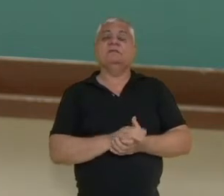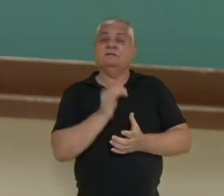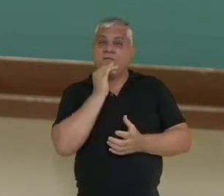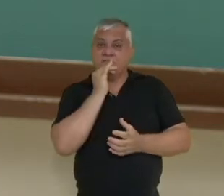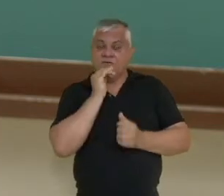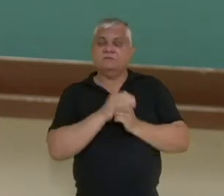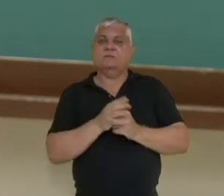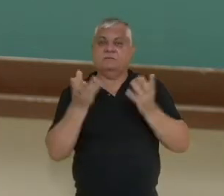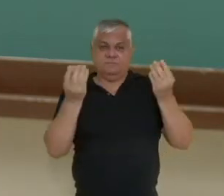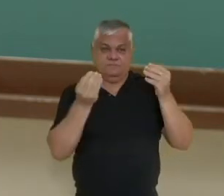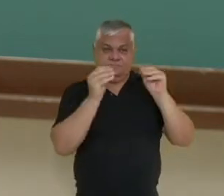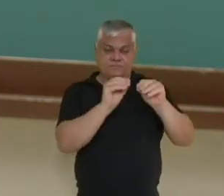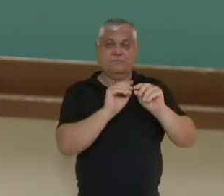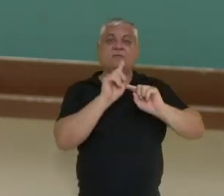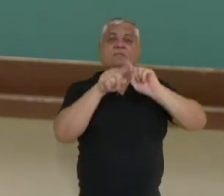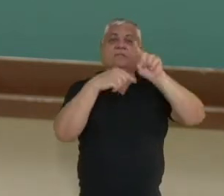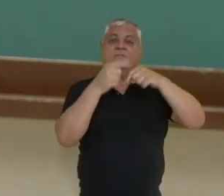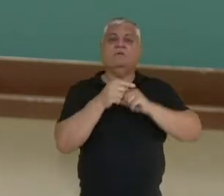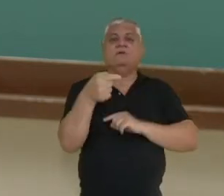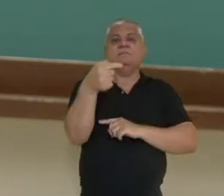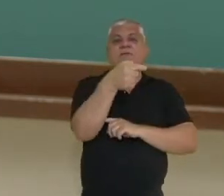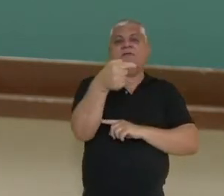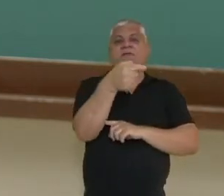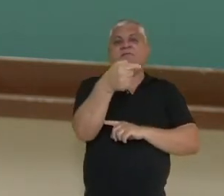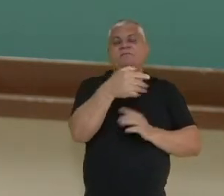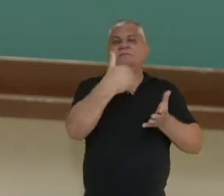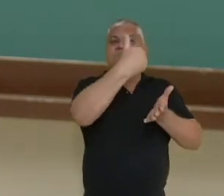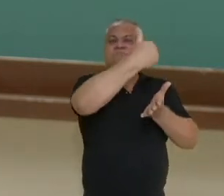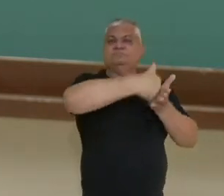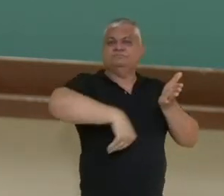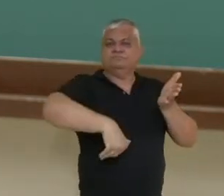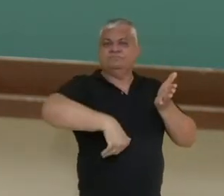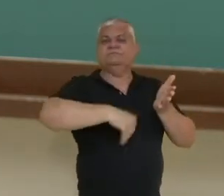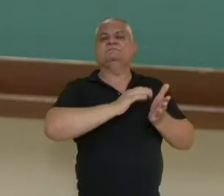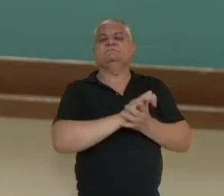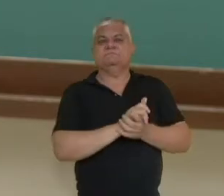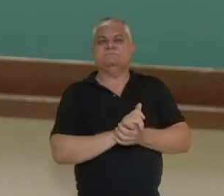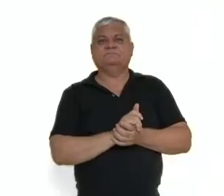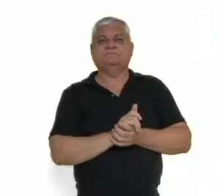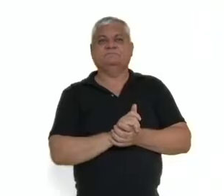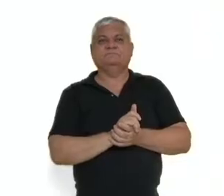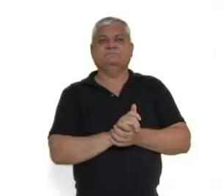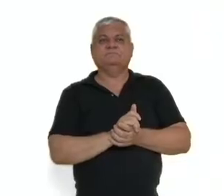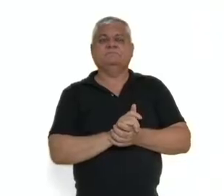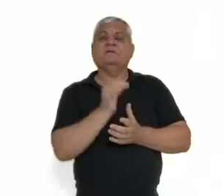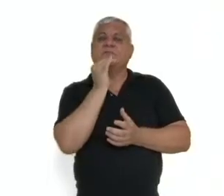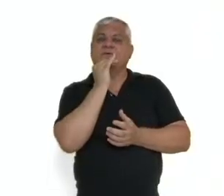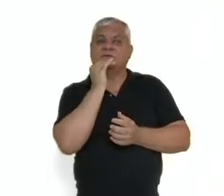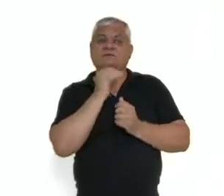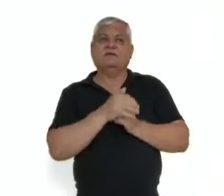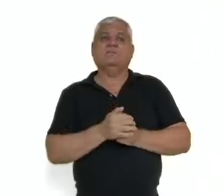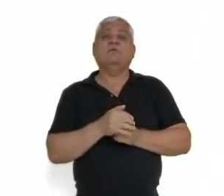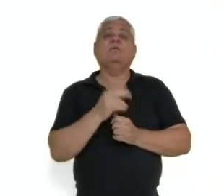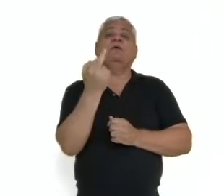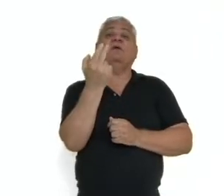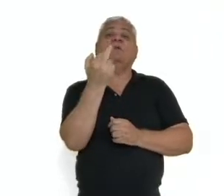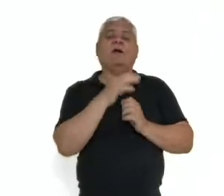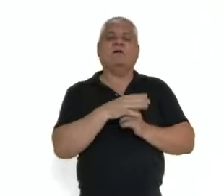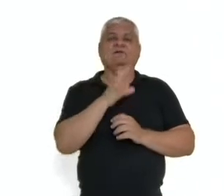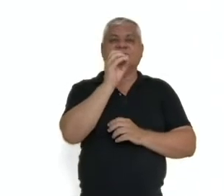sequência, eu calculo a diferença entre essas duas alturas. A diferença vai ser igual